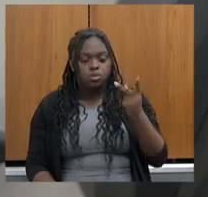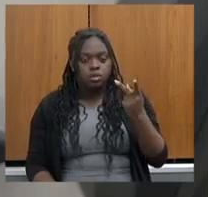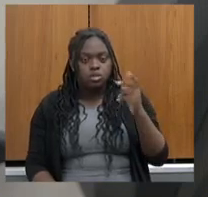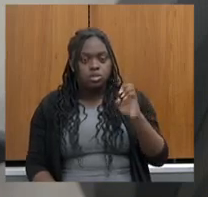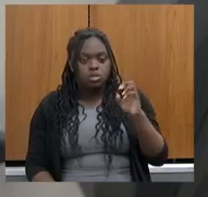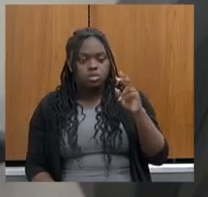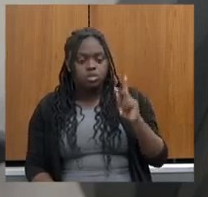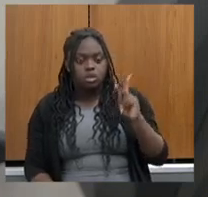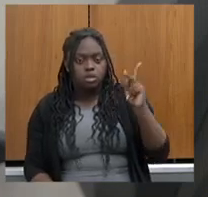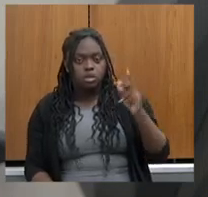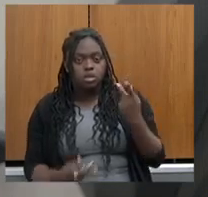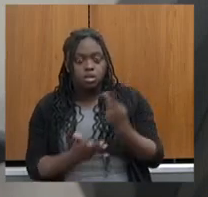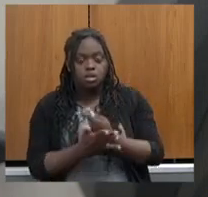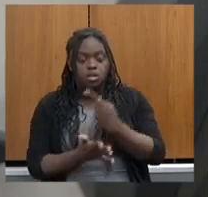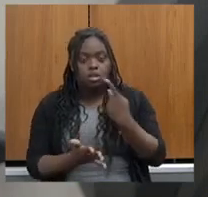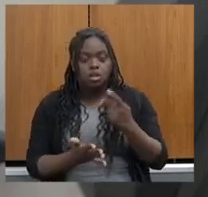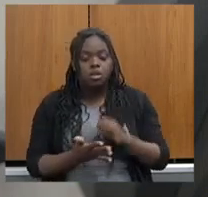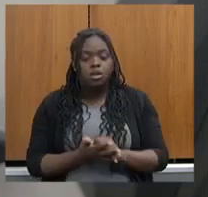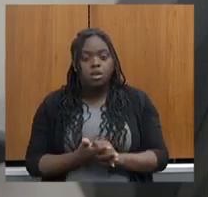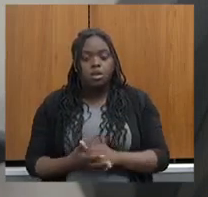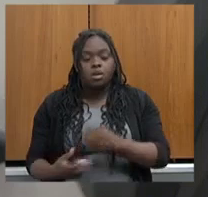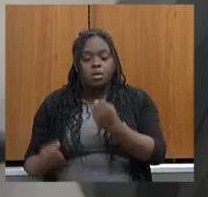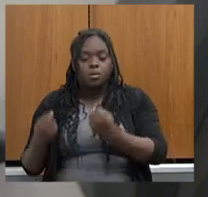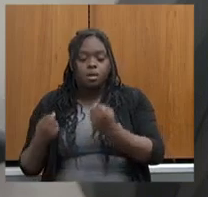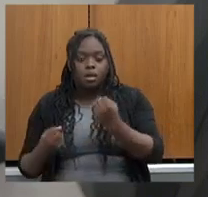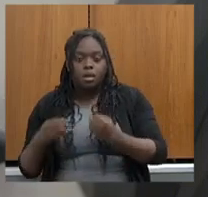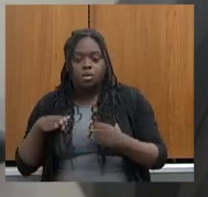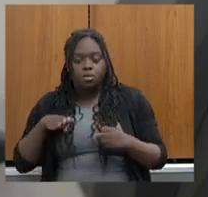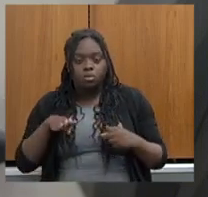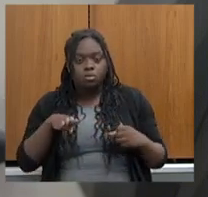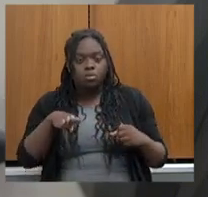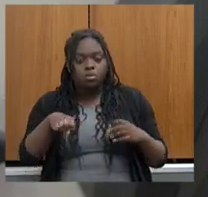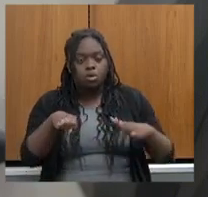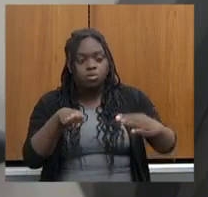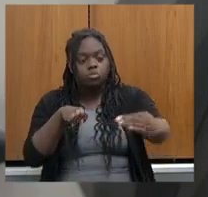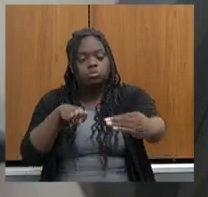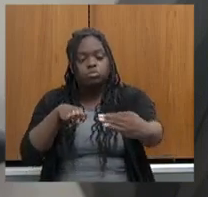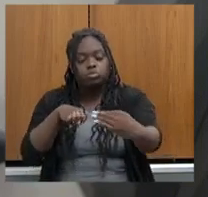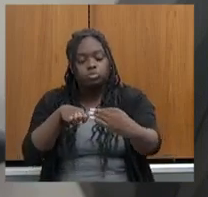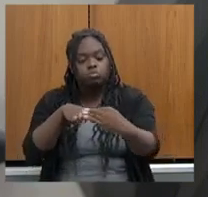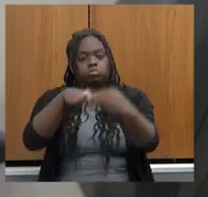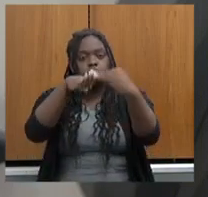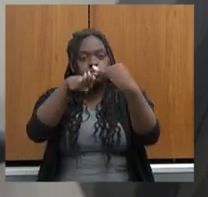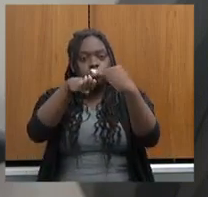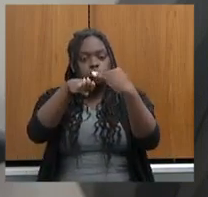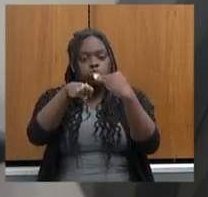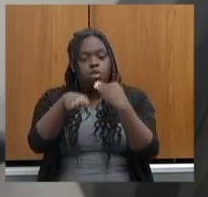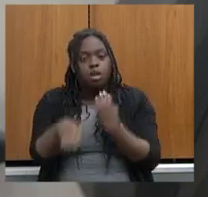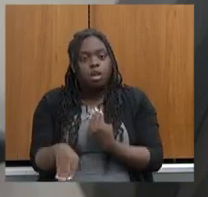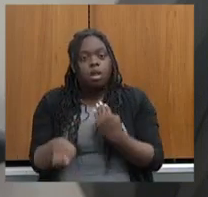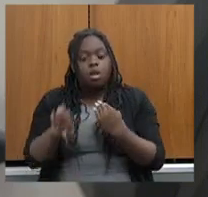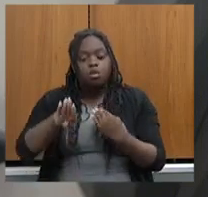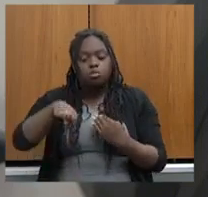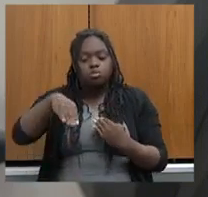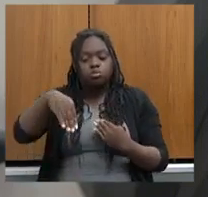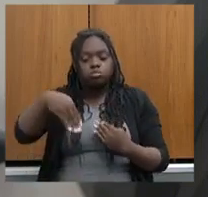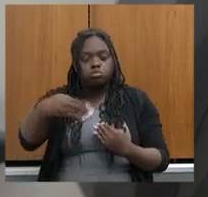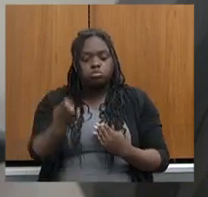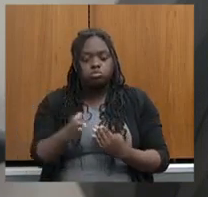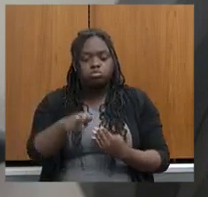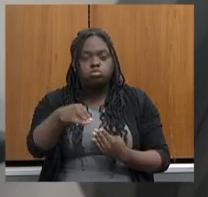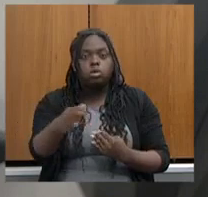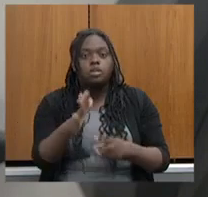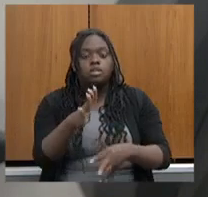ultrapassando duas carretas e chocou contra a nossa o veículo Santa Fé capotamos cinco vezes eu vi completamente instruído